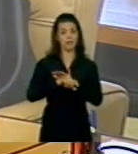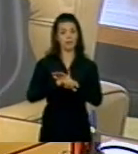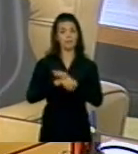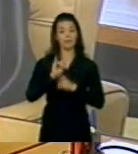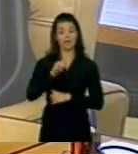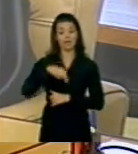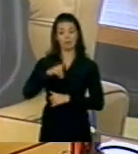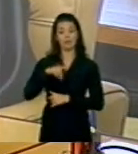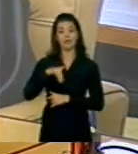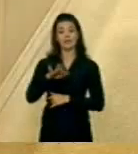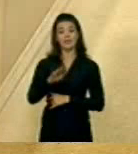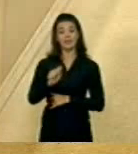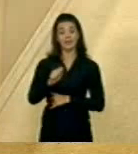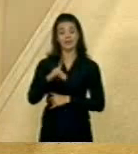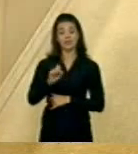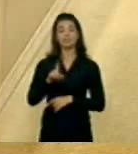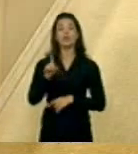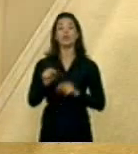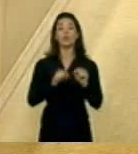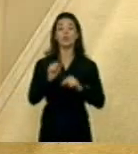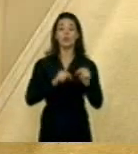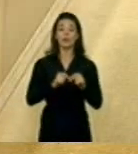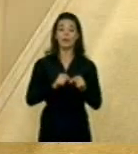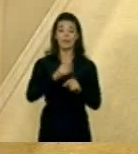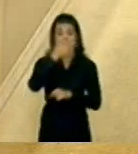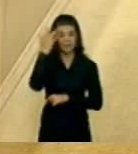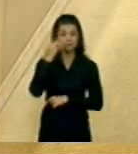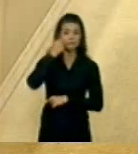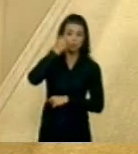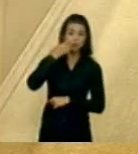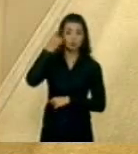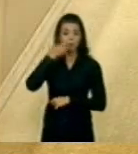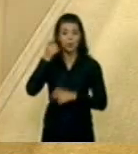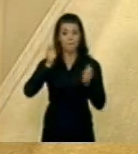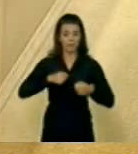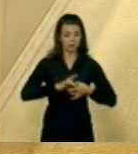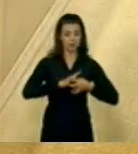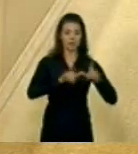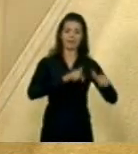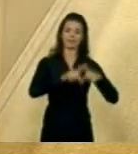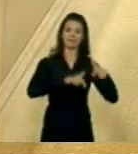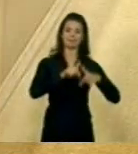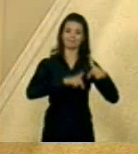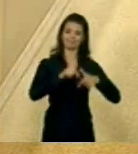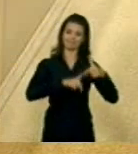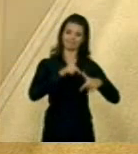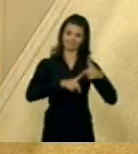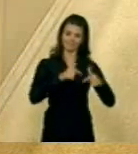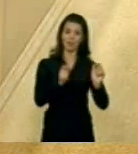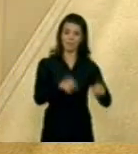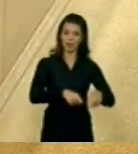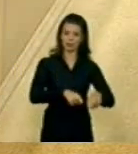independente exercício do mandato, quando a manifestação estiver desvinculada do respectivo exercício, não se